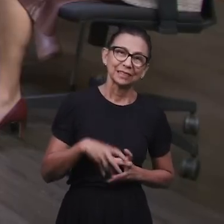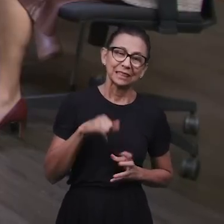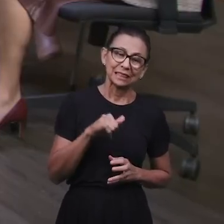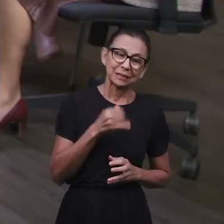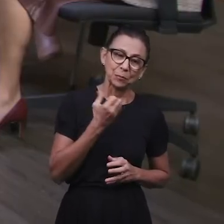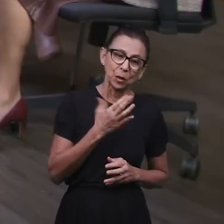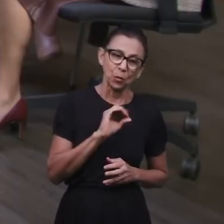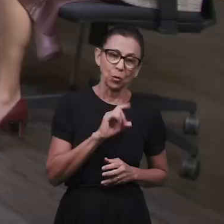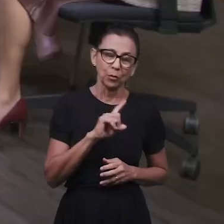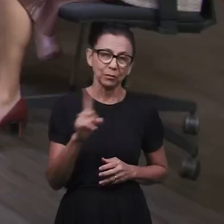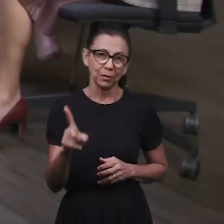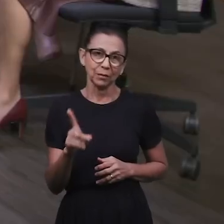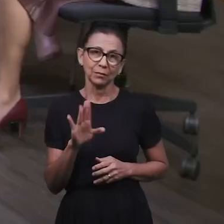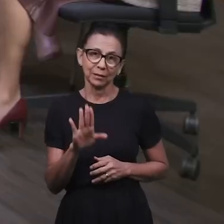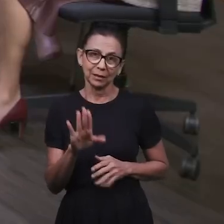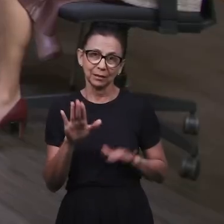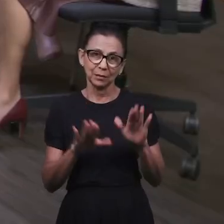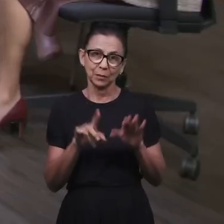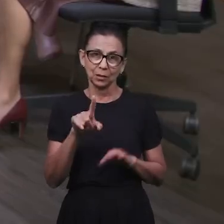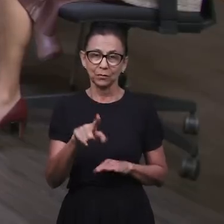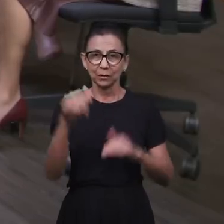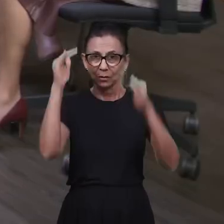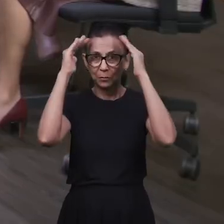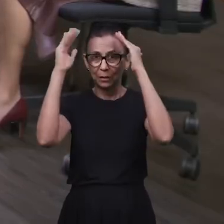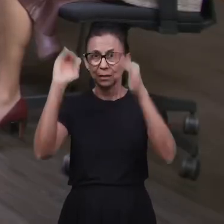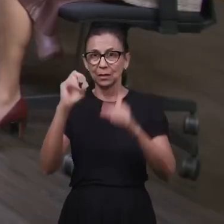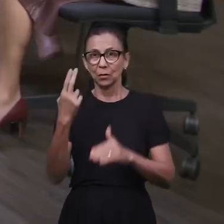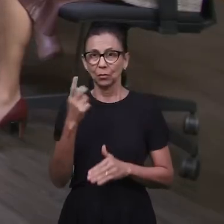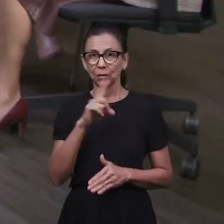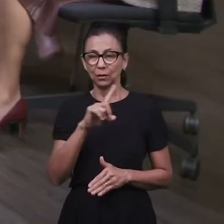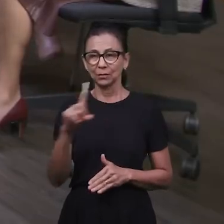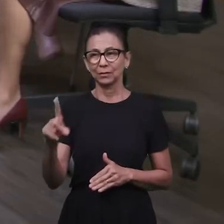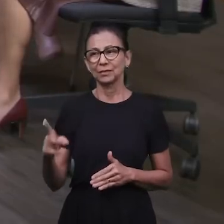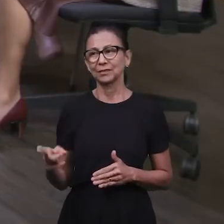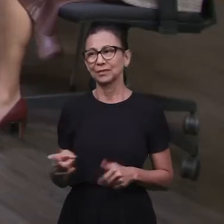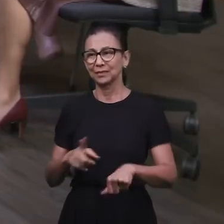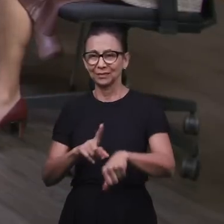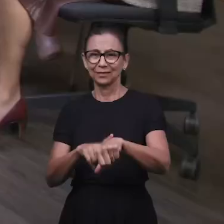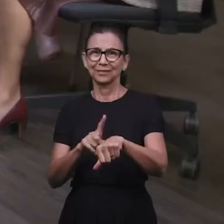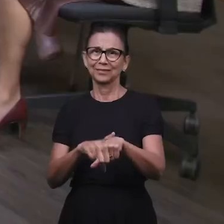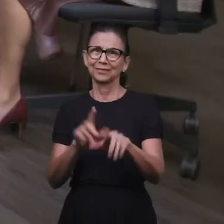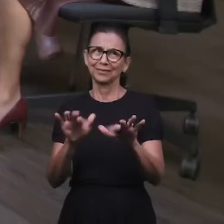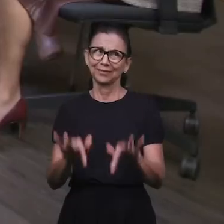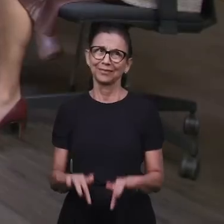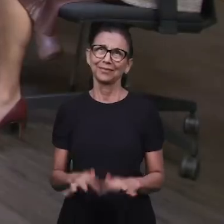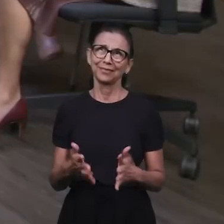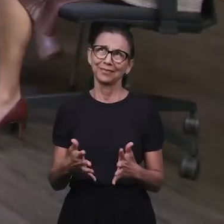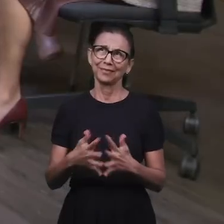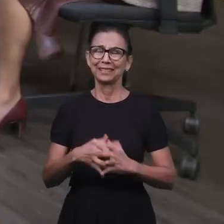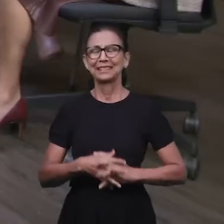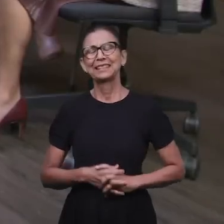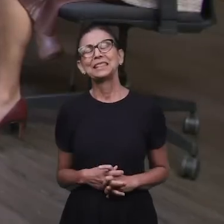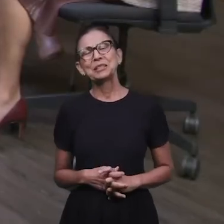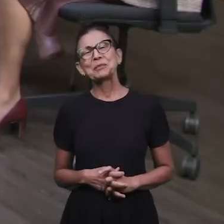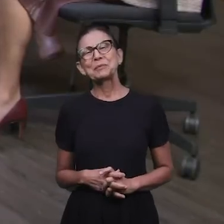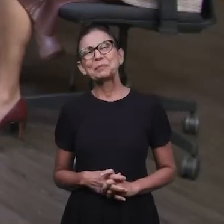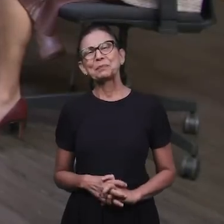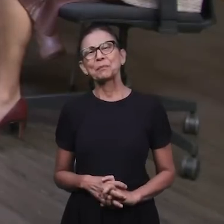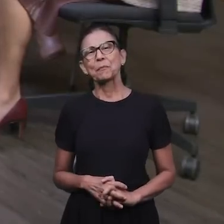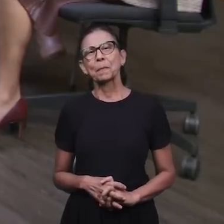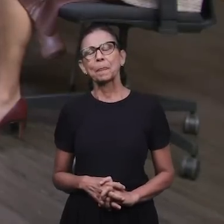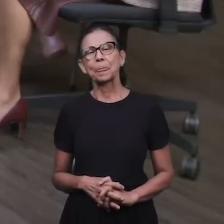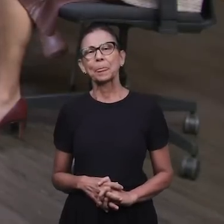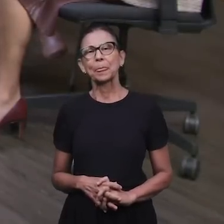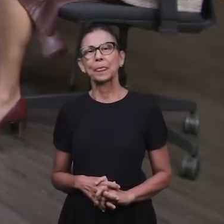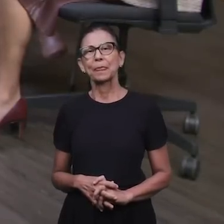Santo. André, com você. Está acabando, né, pastor? O programa está chegando ao fim. Então, a última pergunta é o Caio. Pode fazer